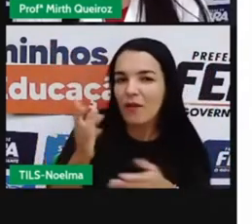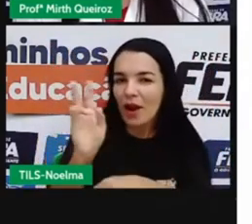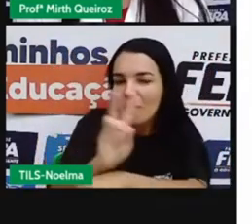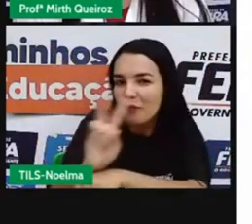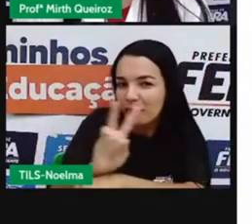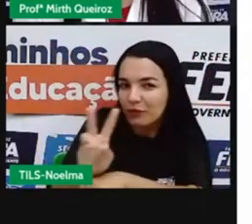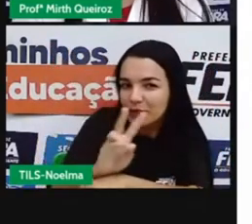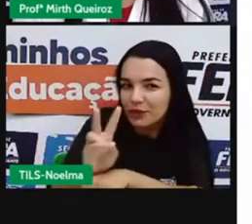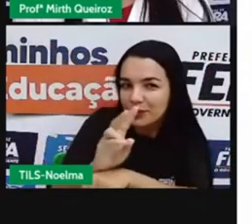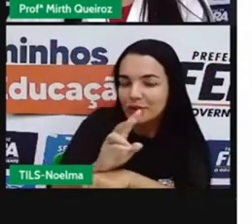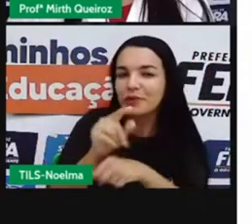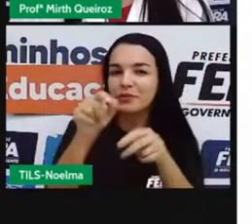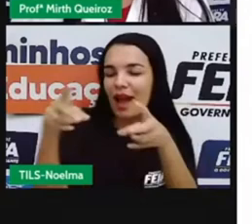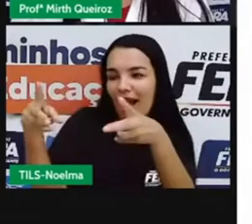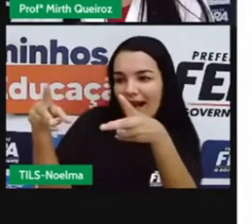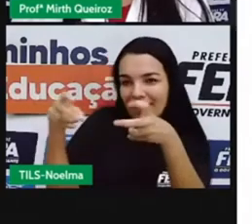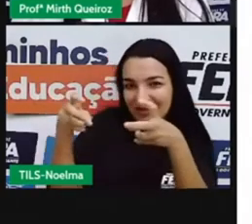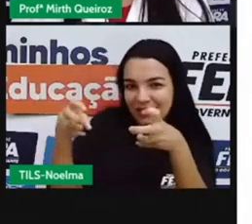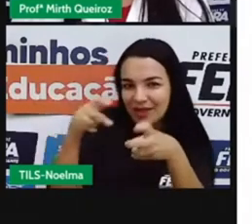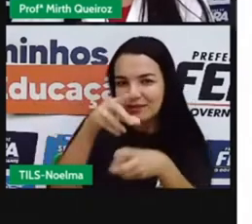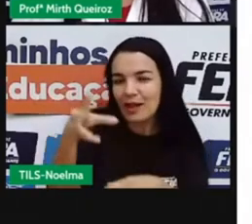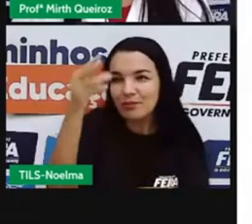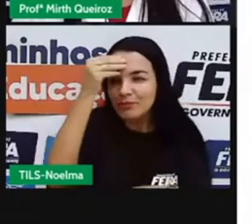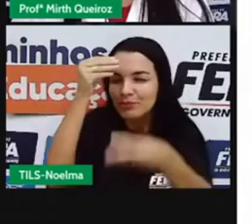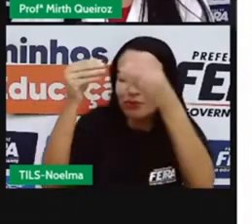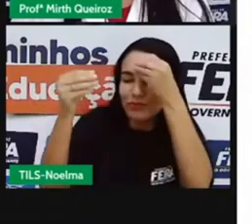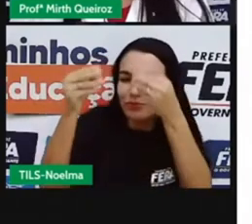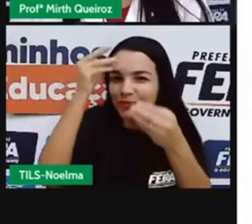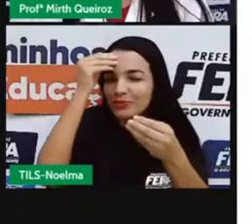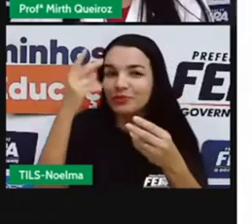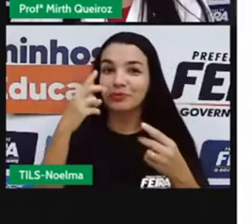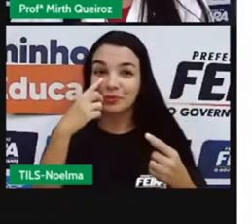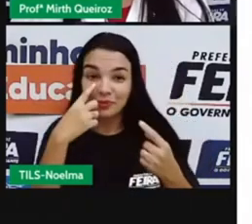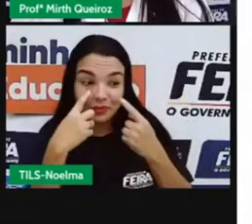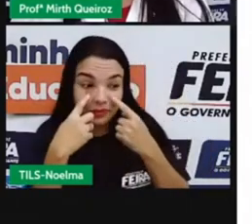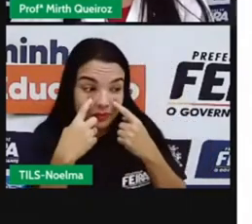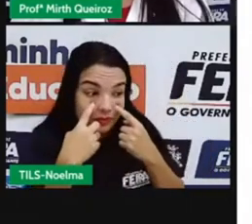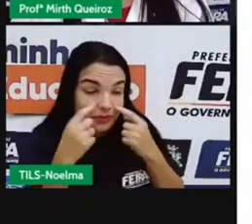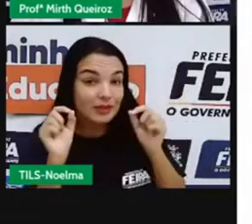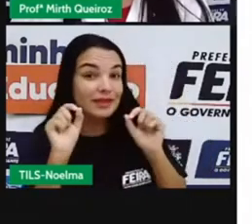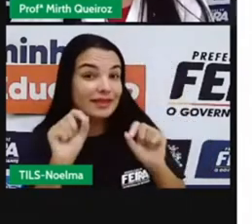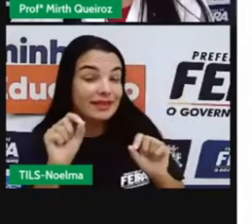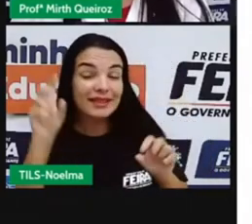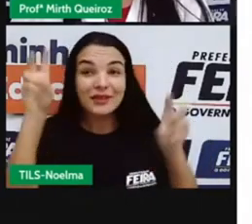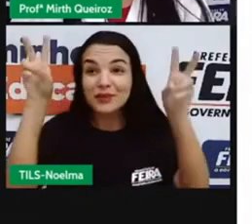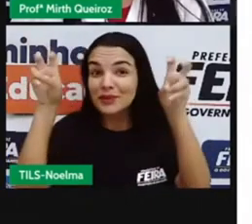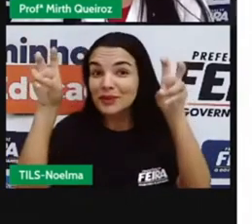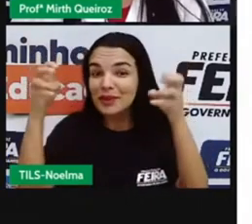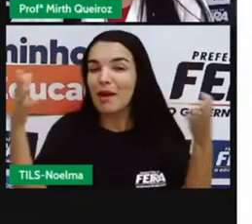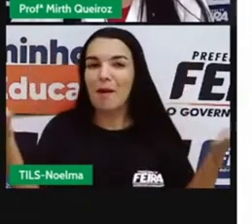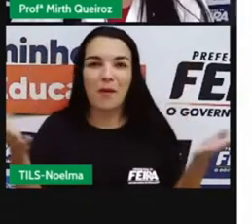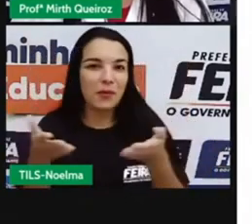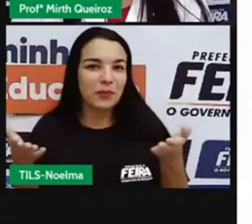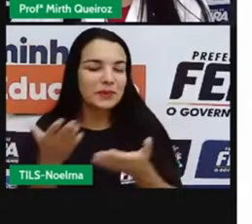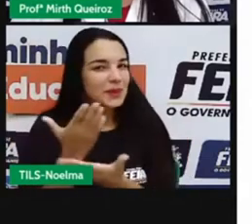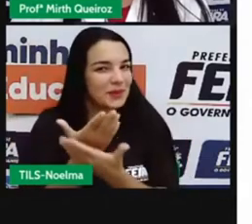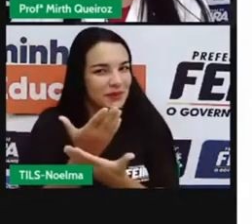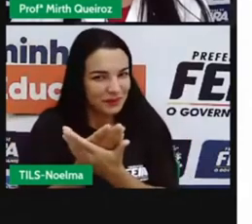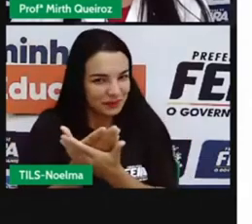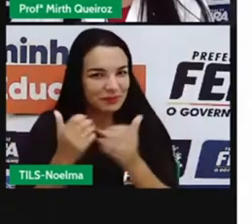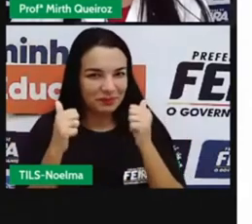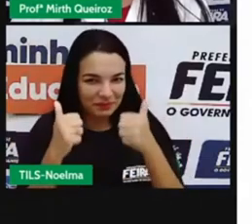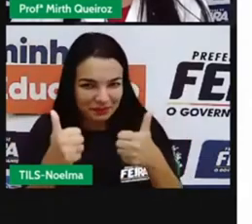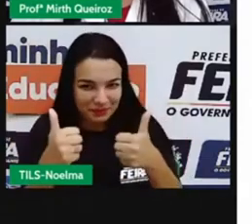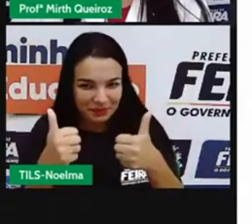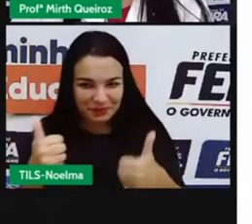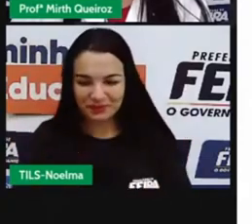pequeno vídeo e assim vocês vão analisar e ver aí qual conteúdo que nós iremos discutir na